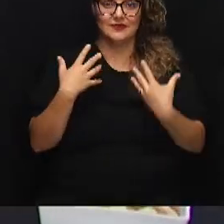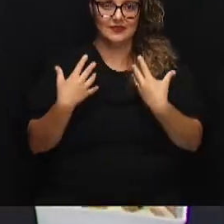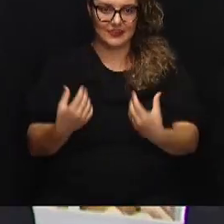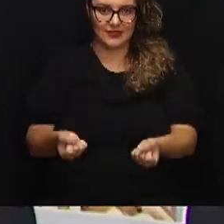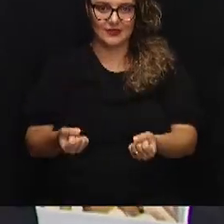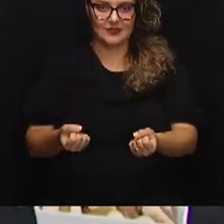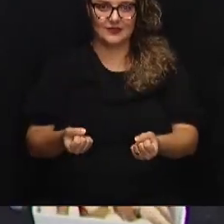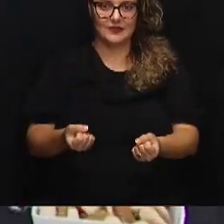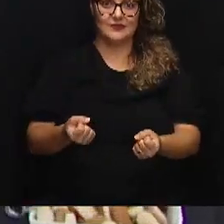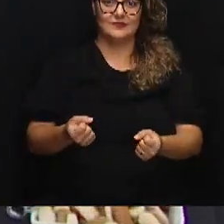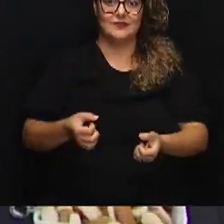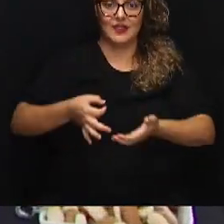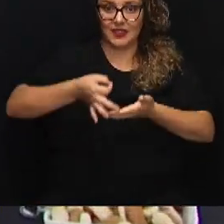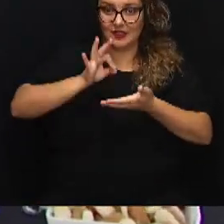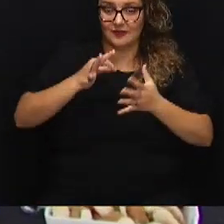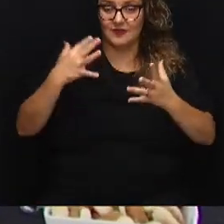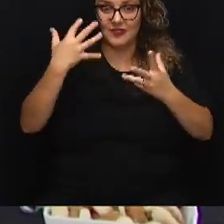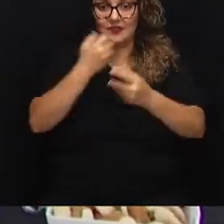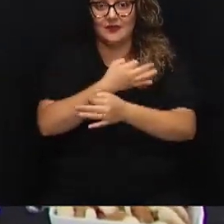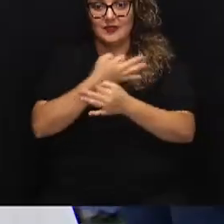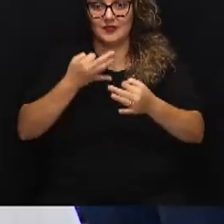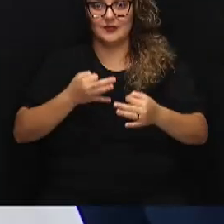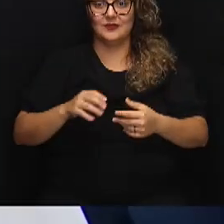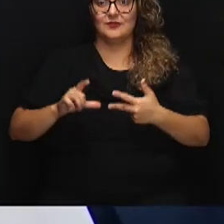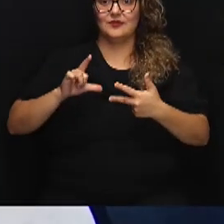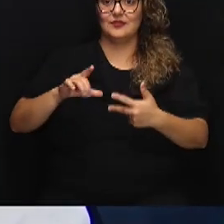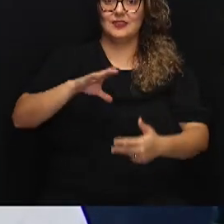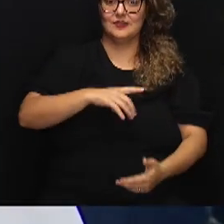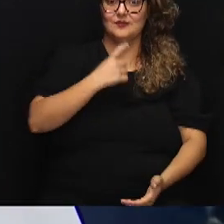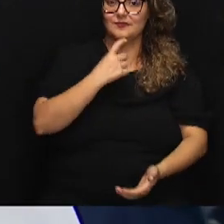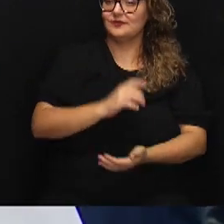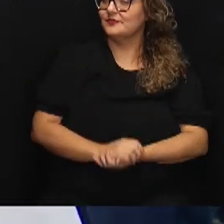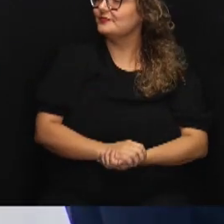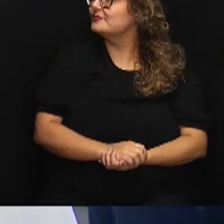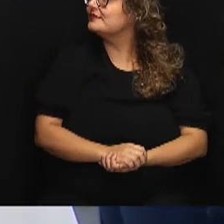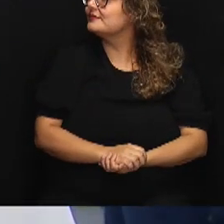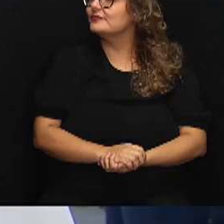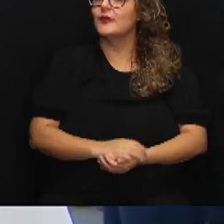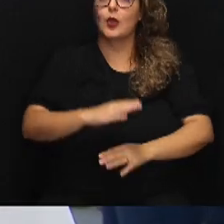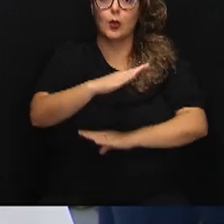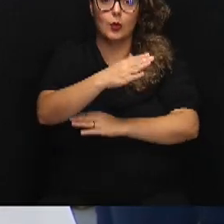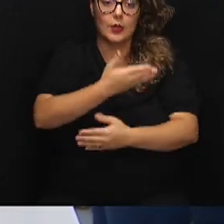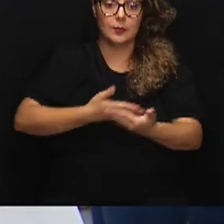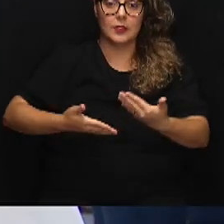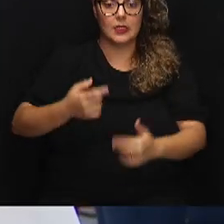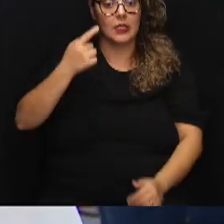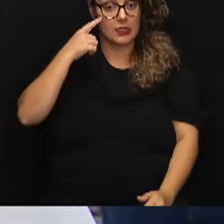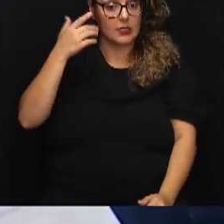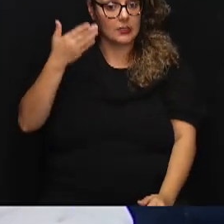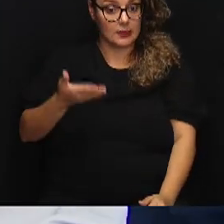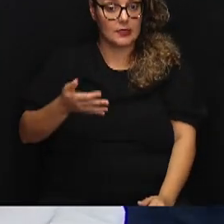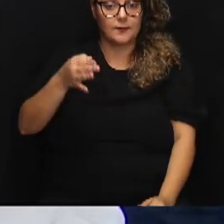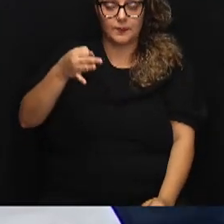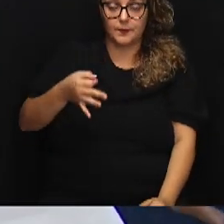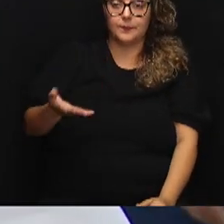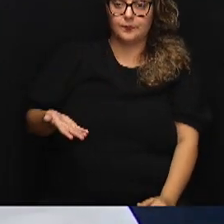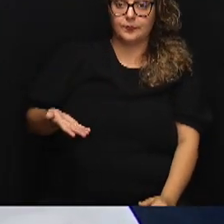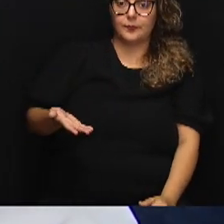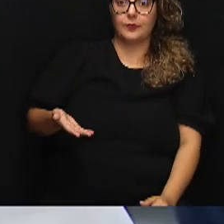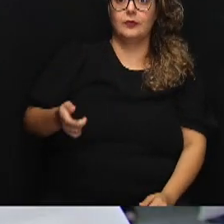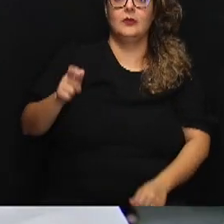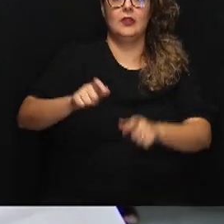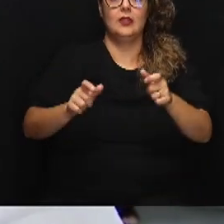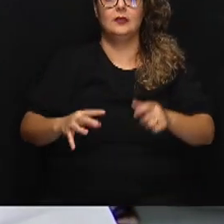com um belo café da manhã no Legislativo Campineiro. A ideia do Câmara Integrada é exatamente isso, fazer com que as pessoas possam